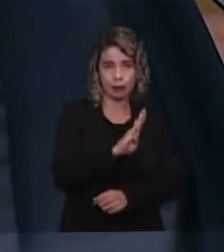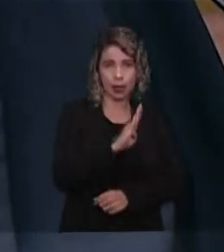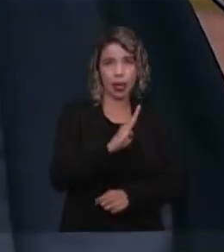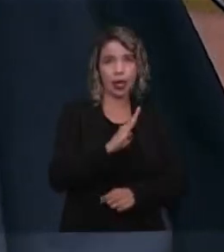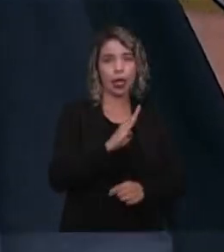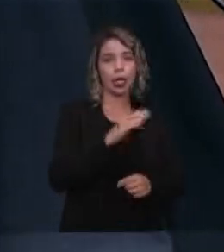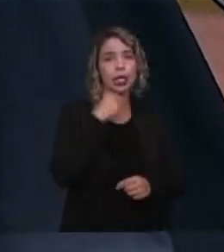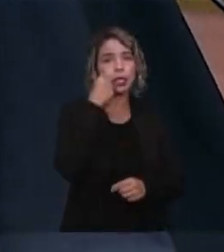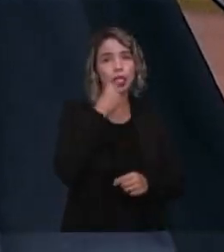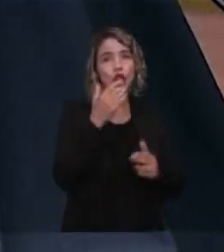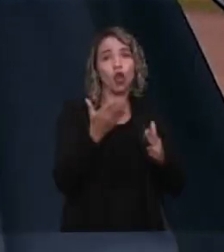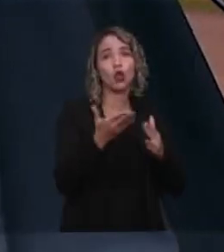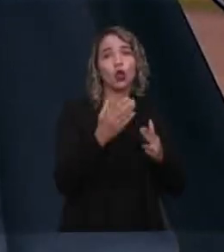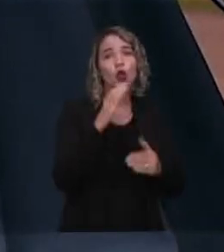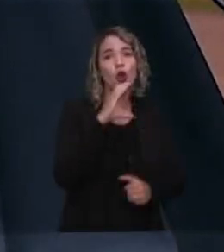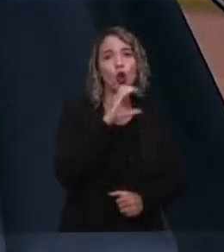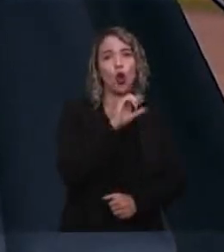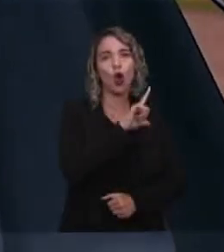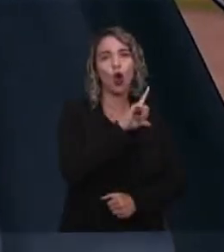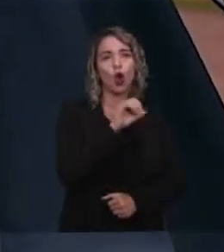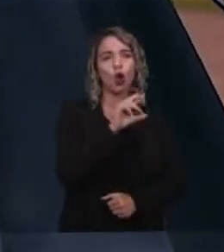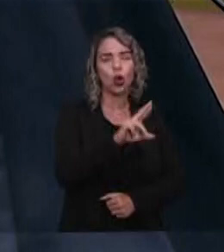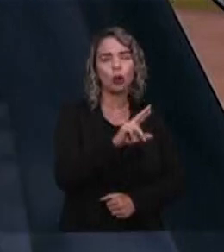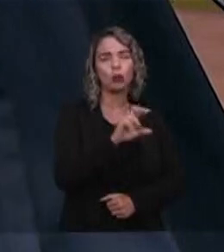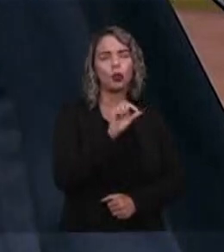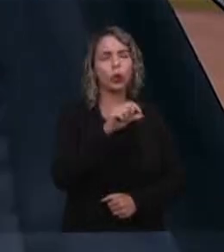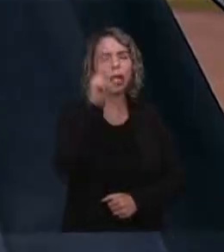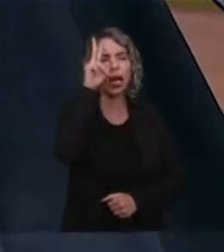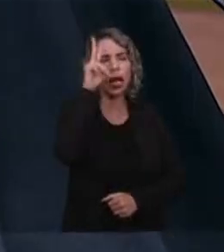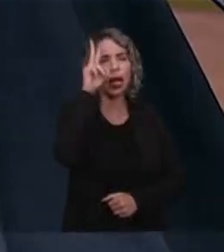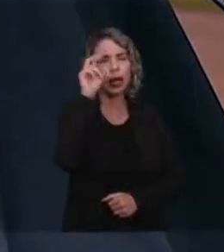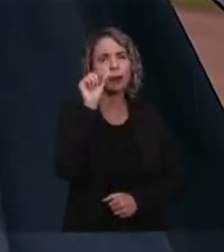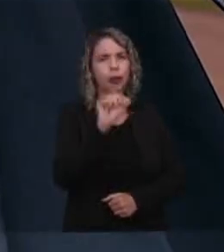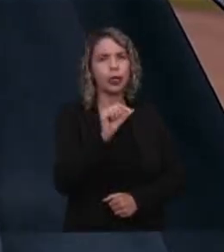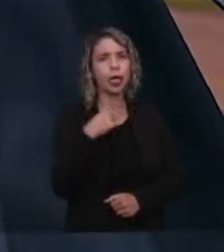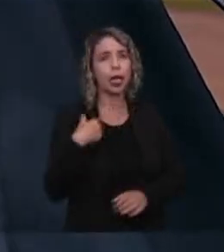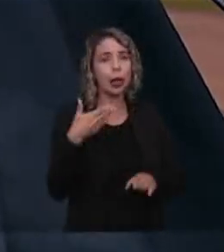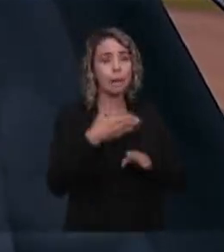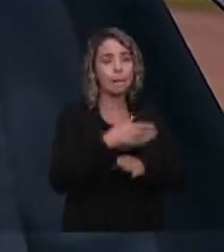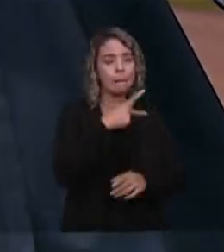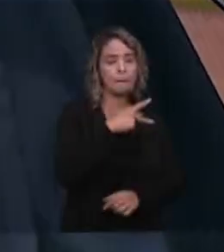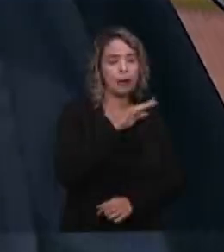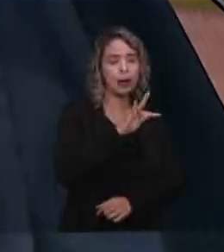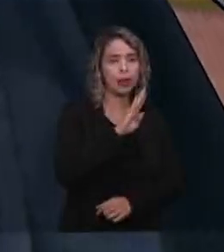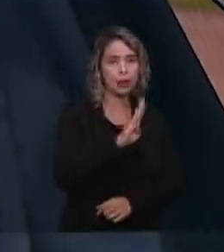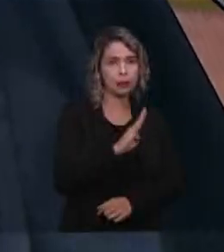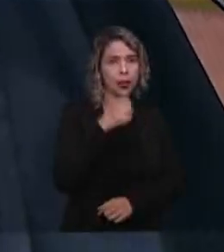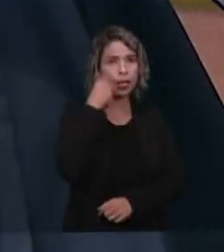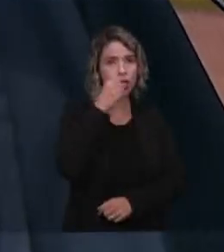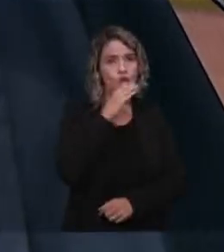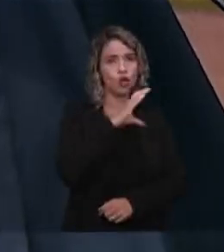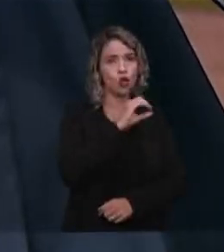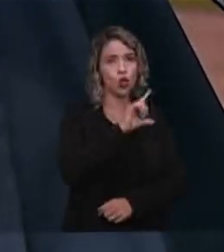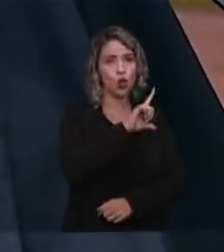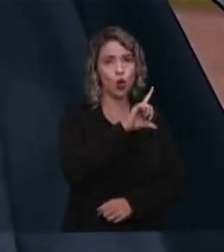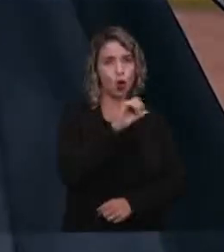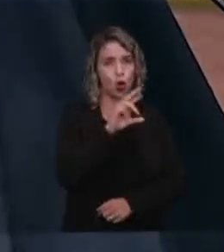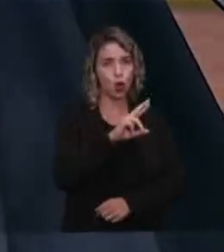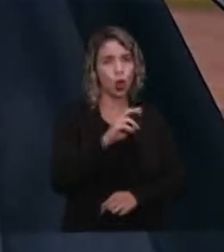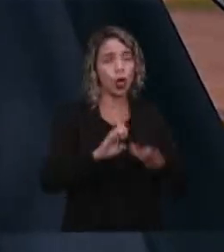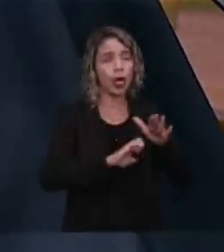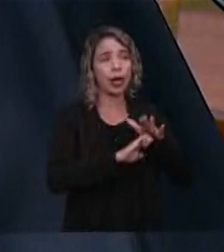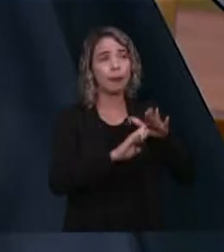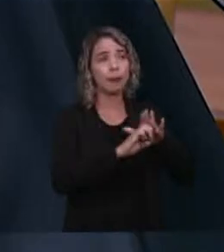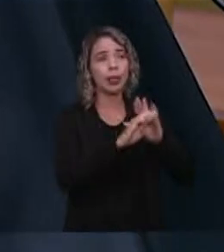Fernando Collor. O que motivou politicamente, se o senhor recorda, o ingresso do PTB do senador Fernando Collor na BR